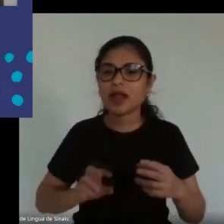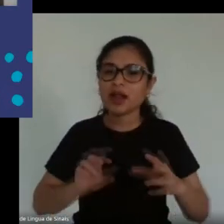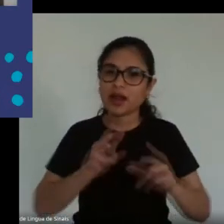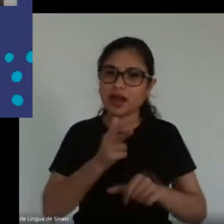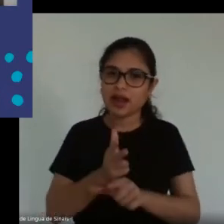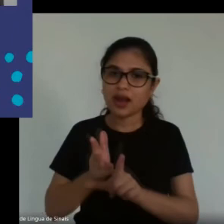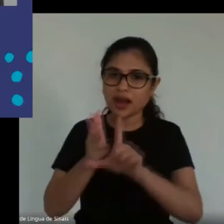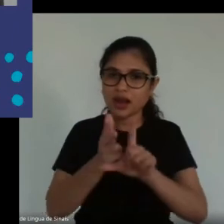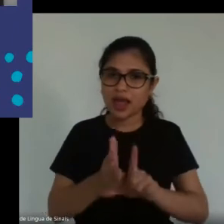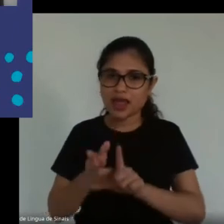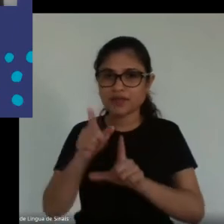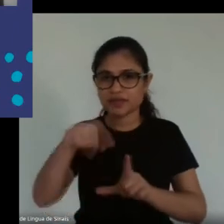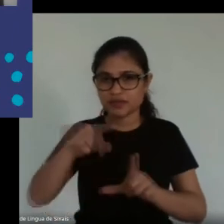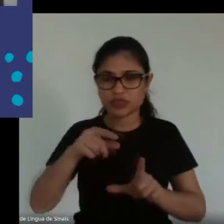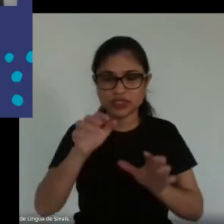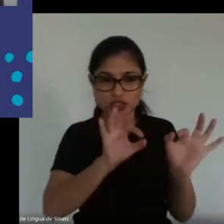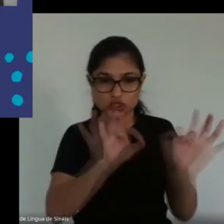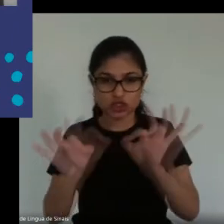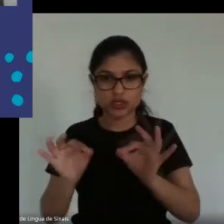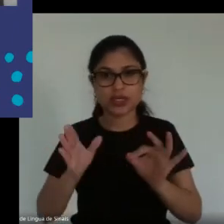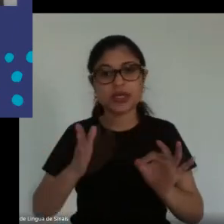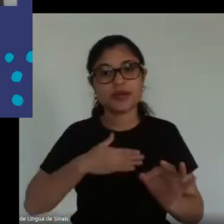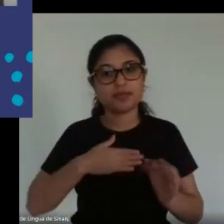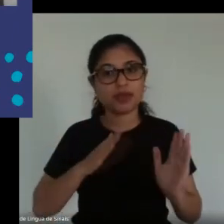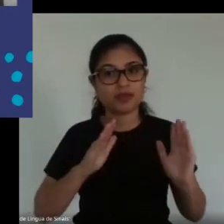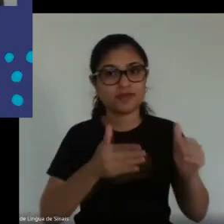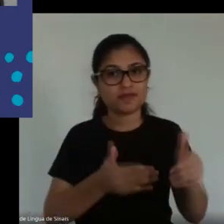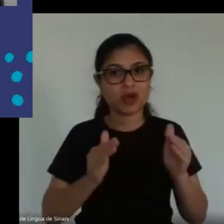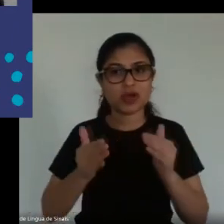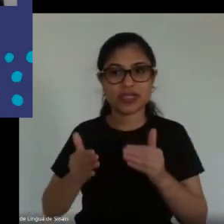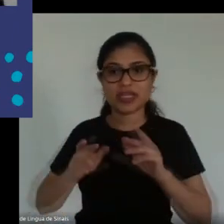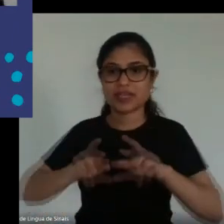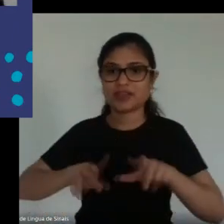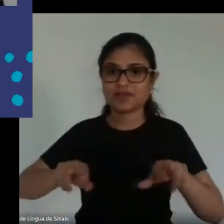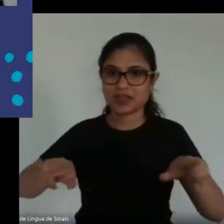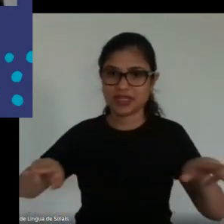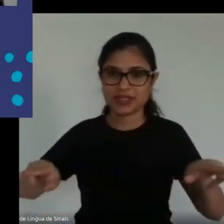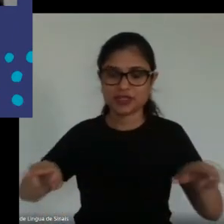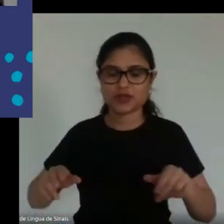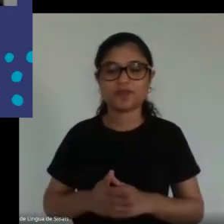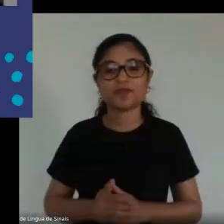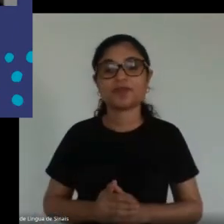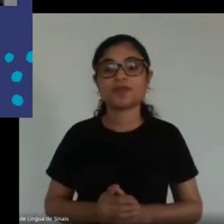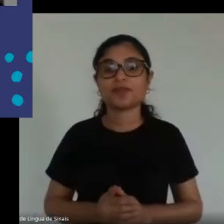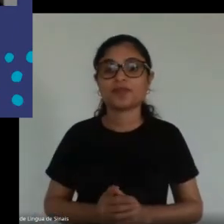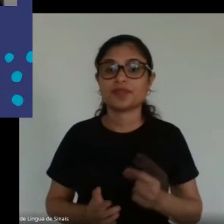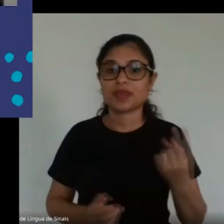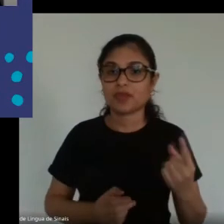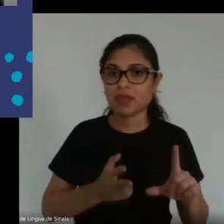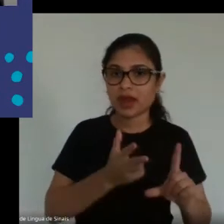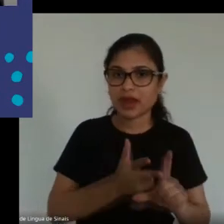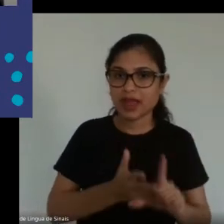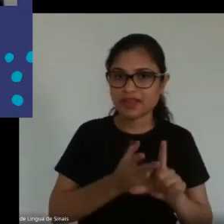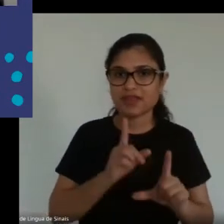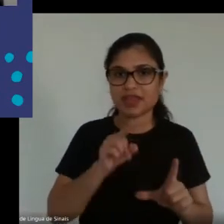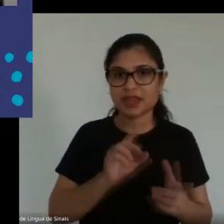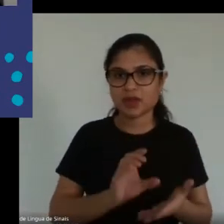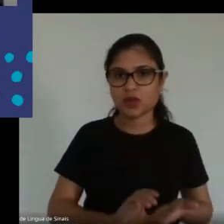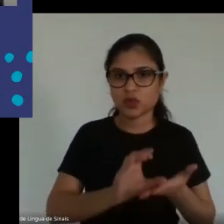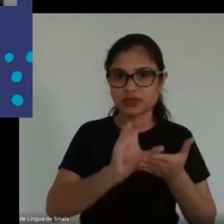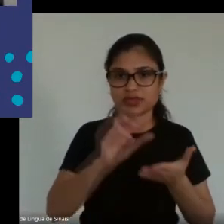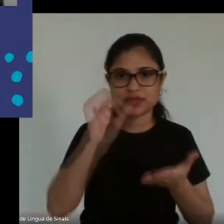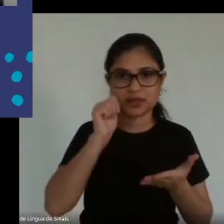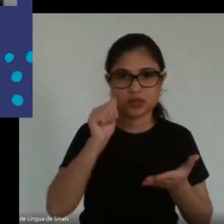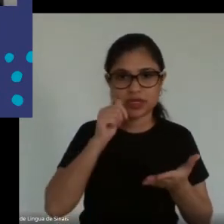vão percebendo que o meu enfoque é diferenciado. Tem uma que eu fiz com o Conselho da Mulher aqui